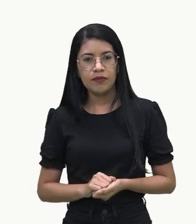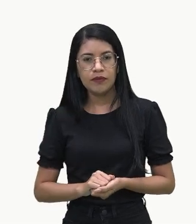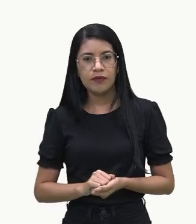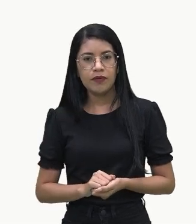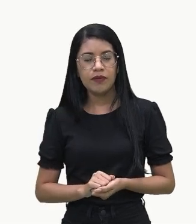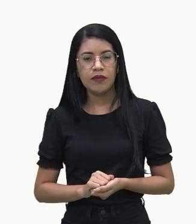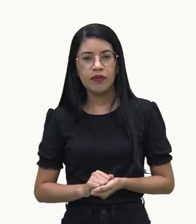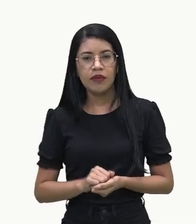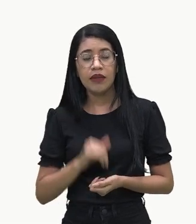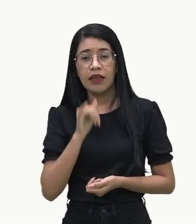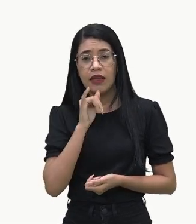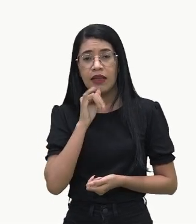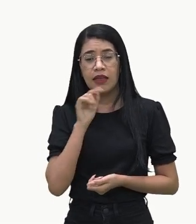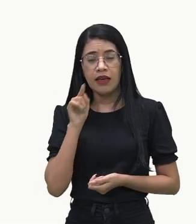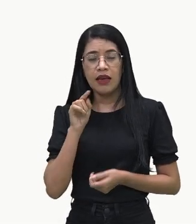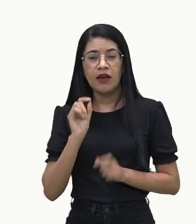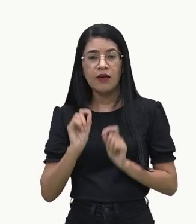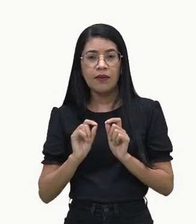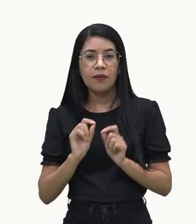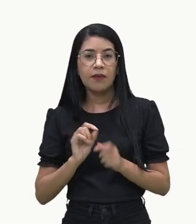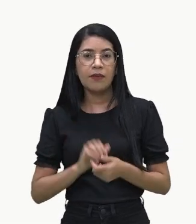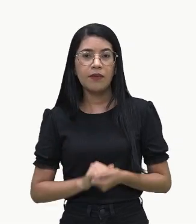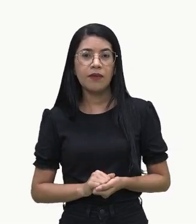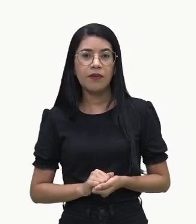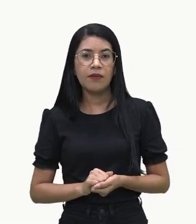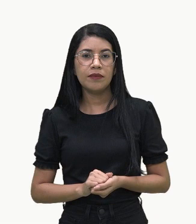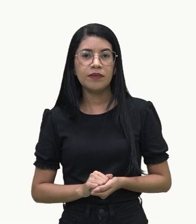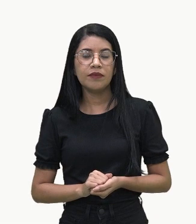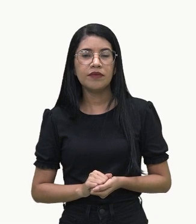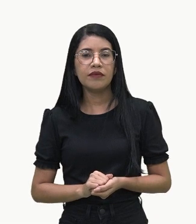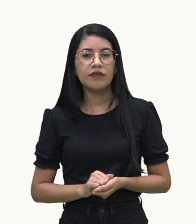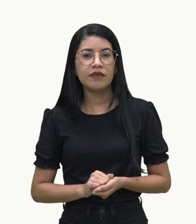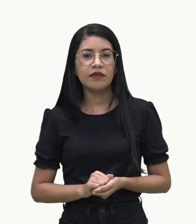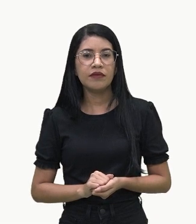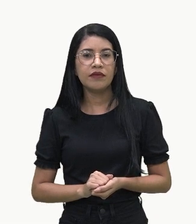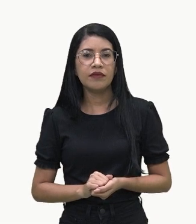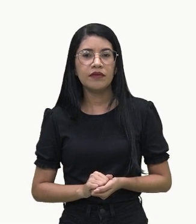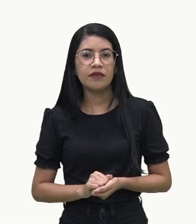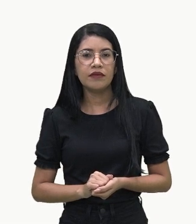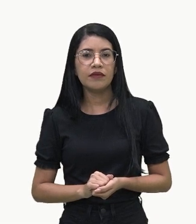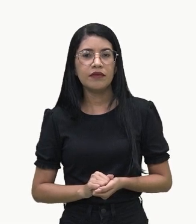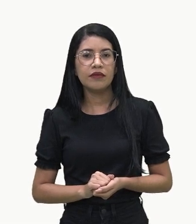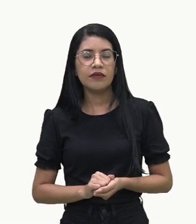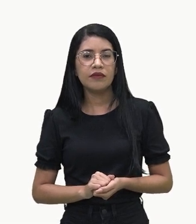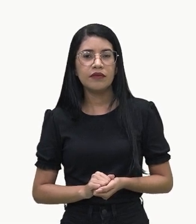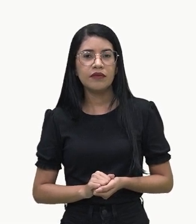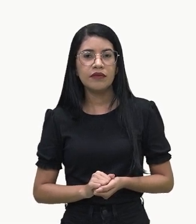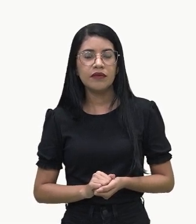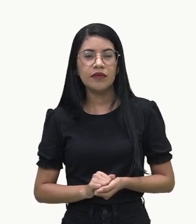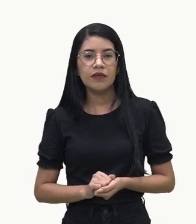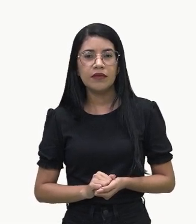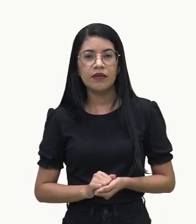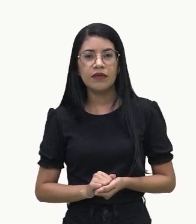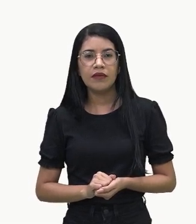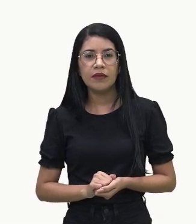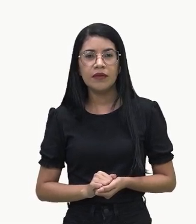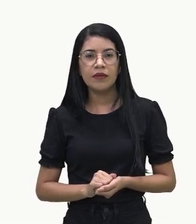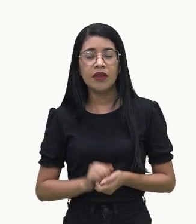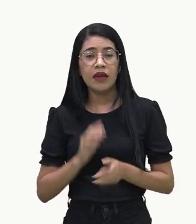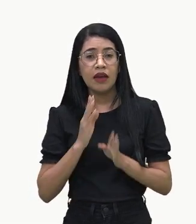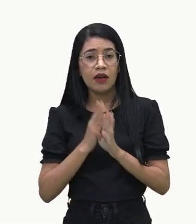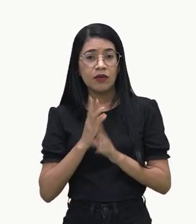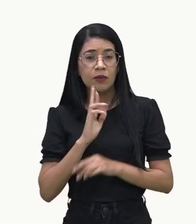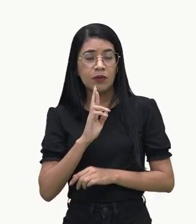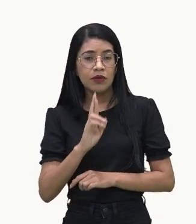Aqui no caso, só consertar aqui, pronto. Qual foi o resultado que nós encontramos